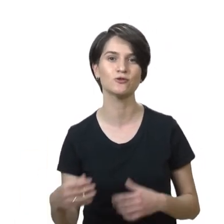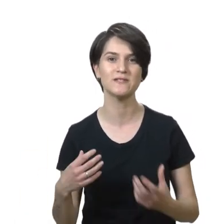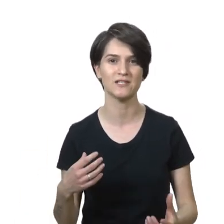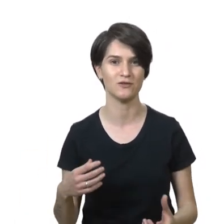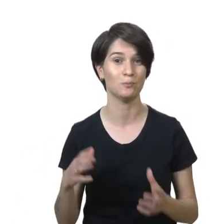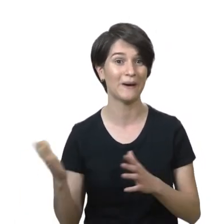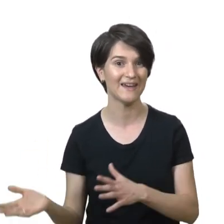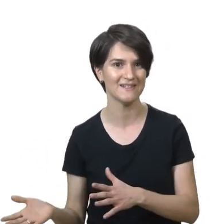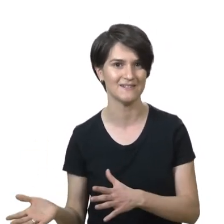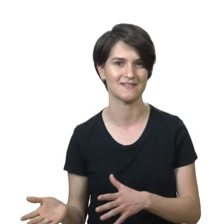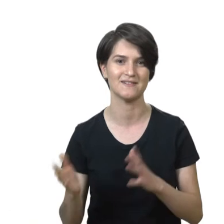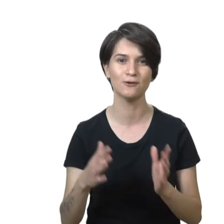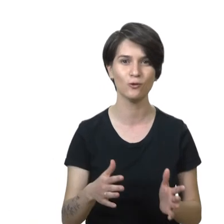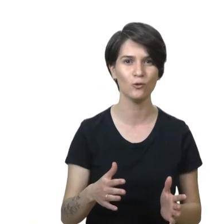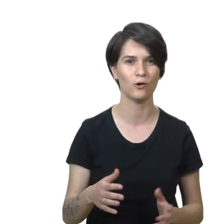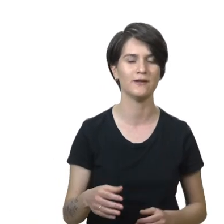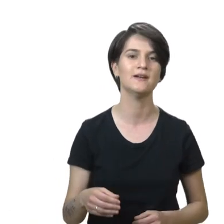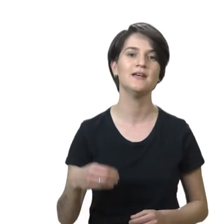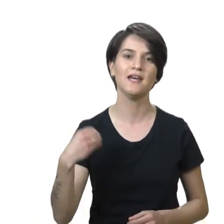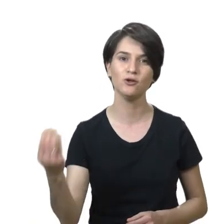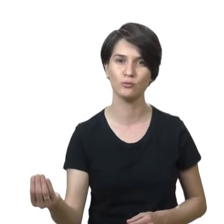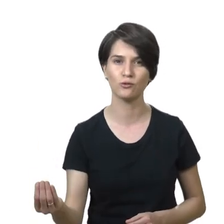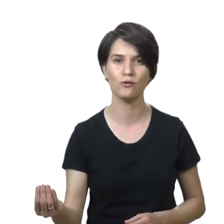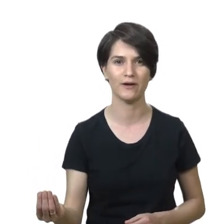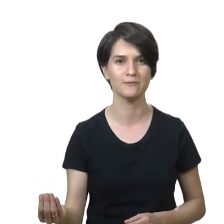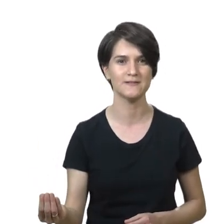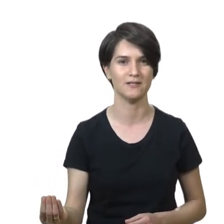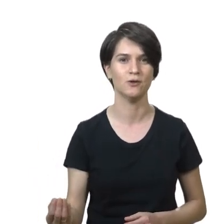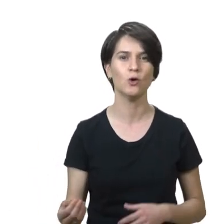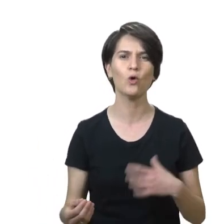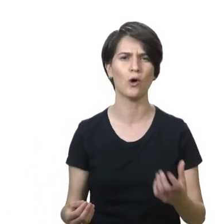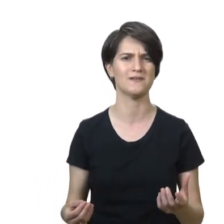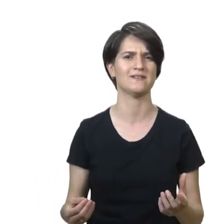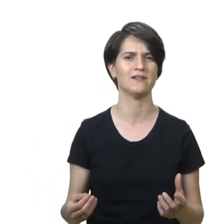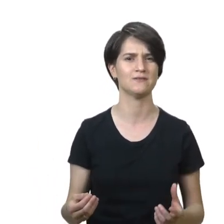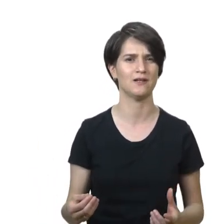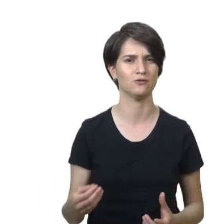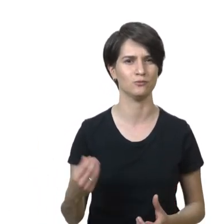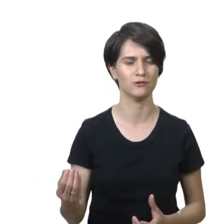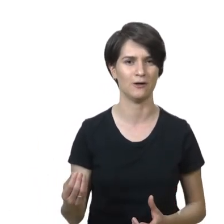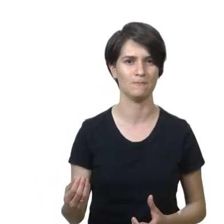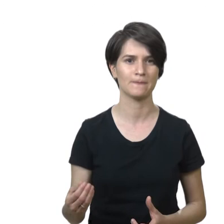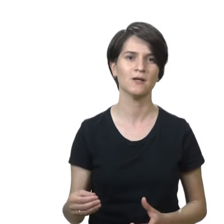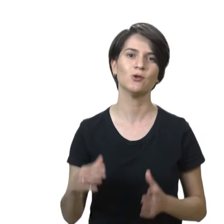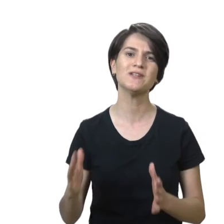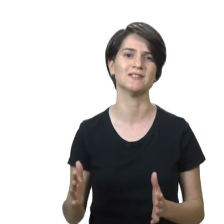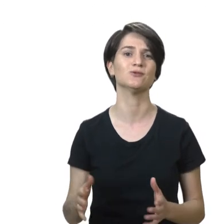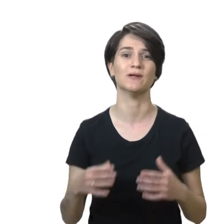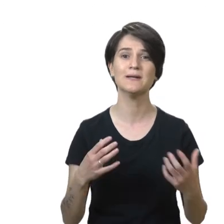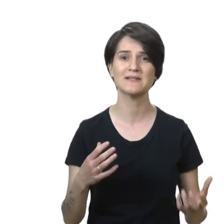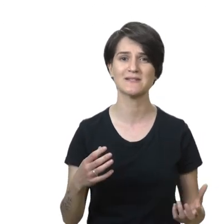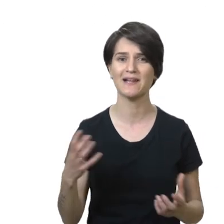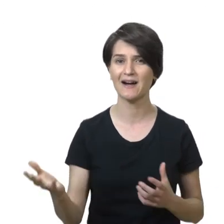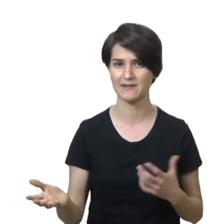que o substantivo países não concorda em número com o verbo ser, o qual está flexionado no plural. No